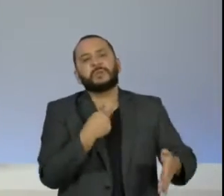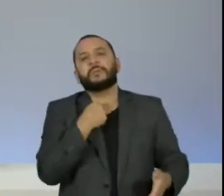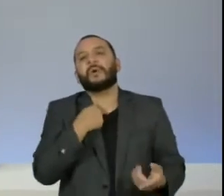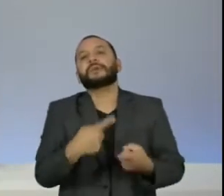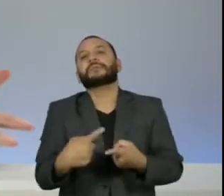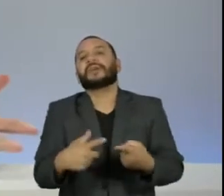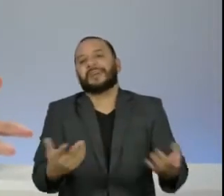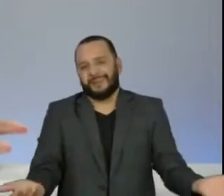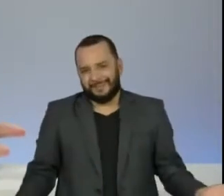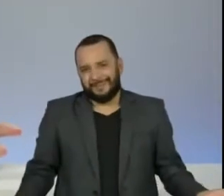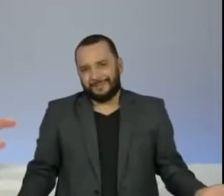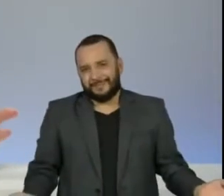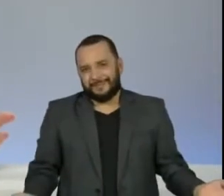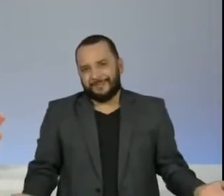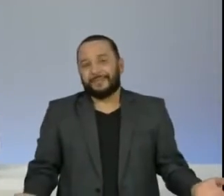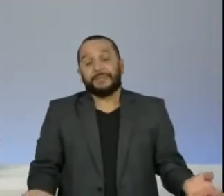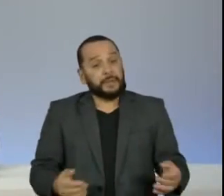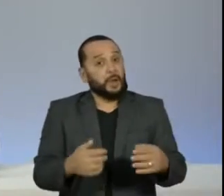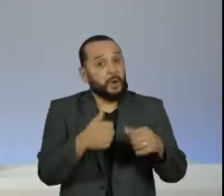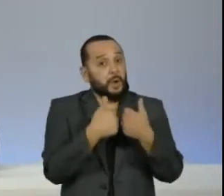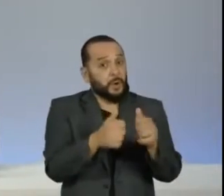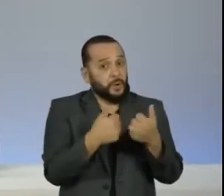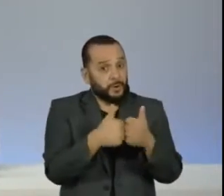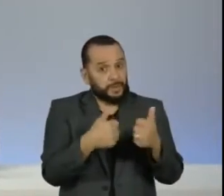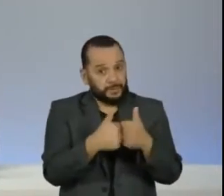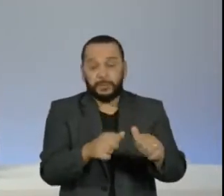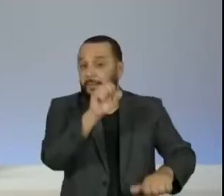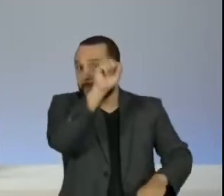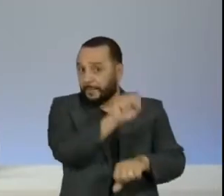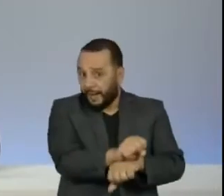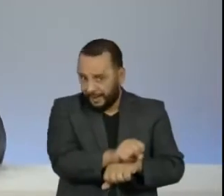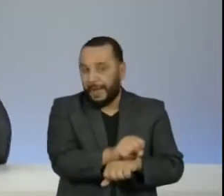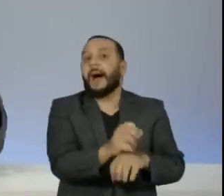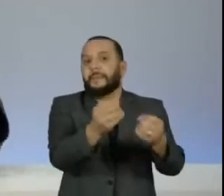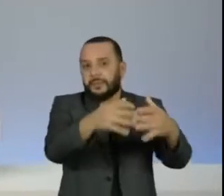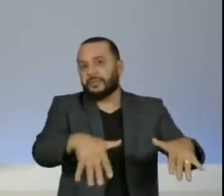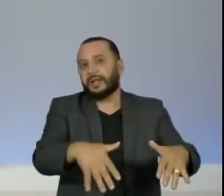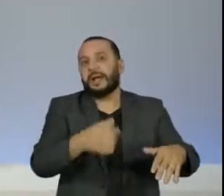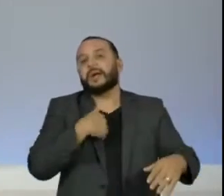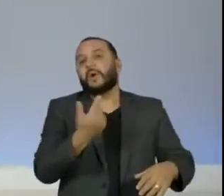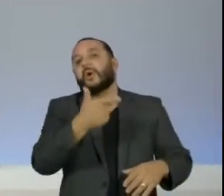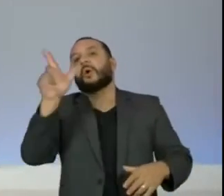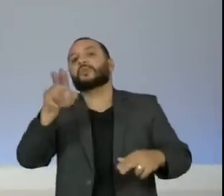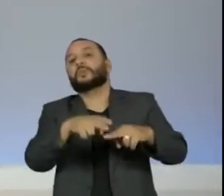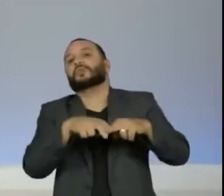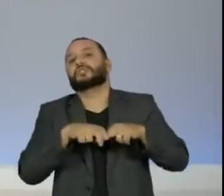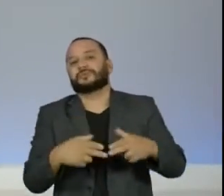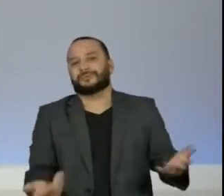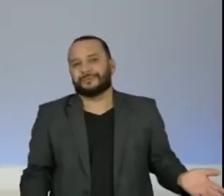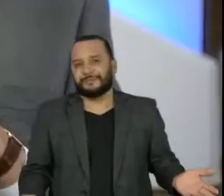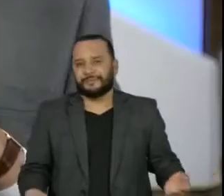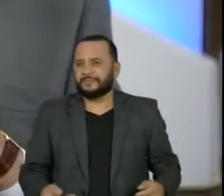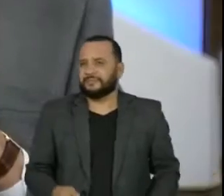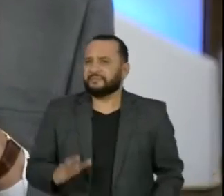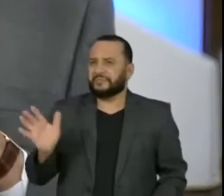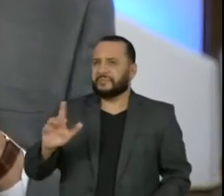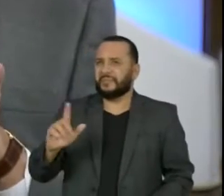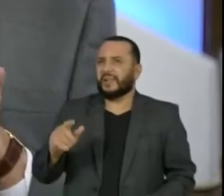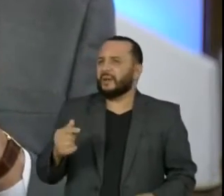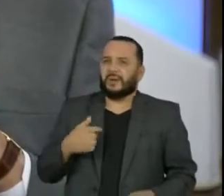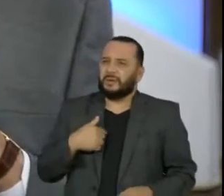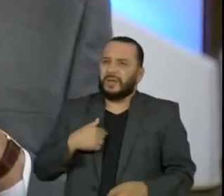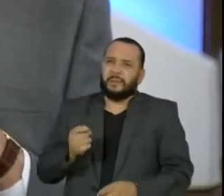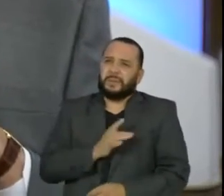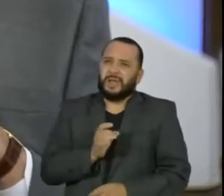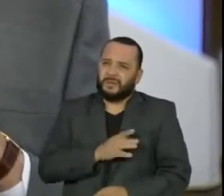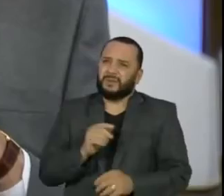resultado seria para, além de parar o transporte público de BH? Qual seriam as consequências? Não, a consequência é só parar. Eu só tenho